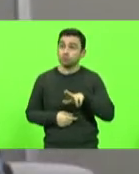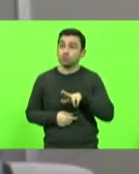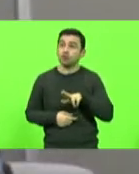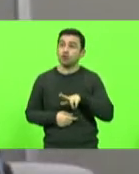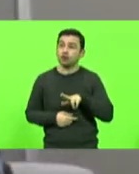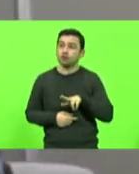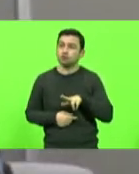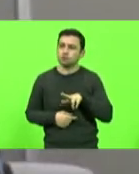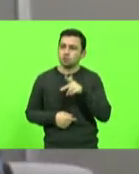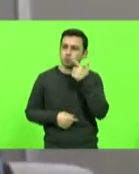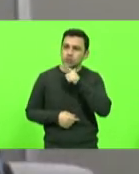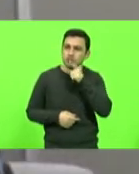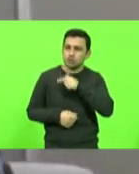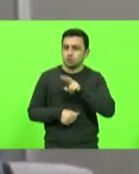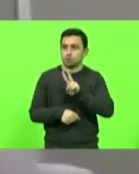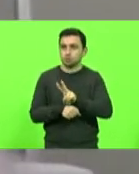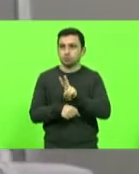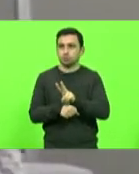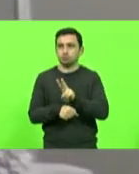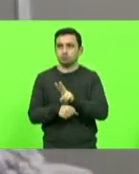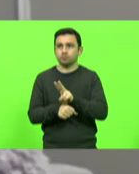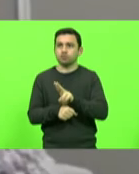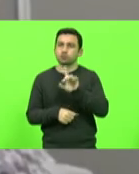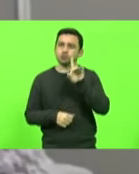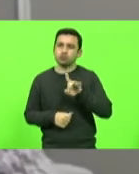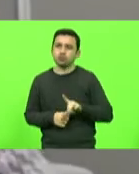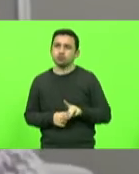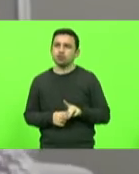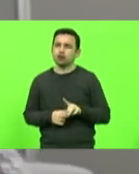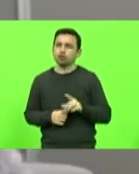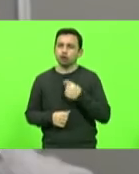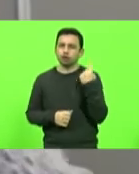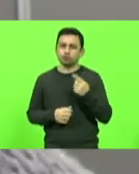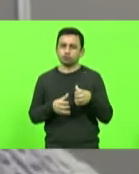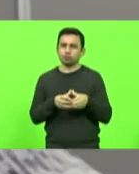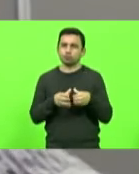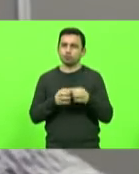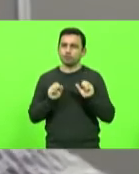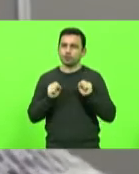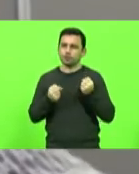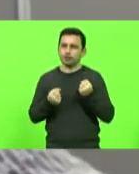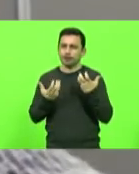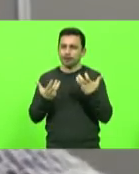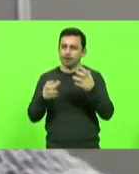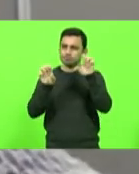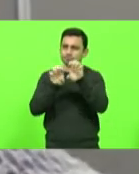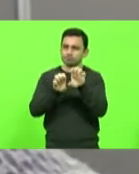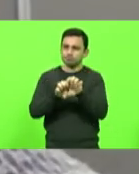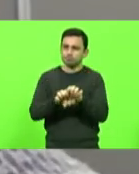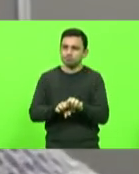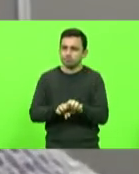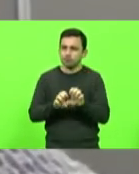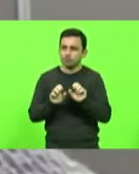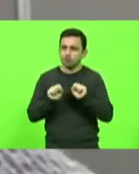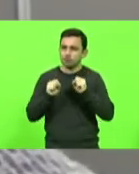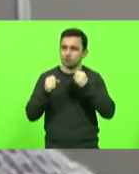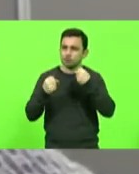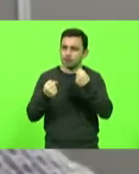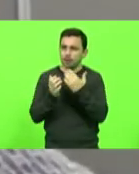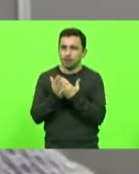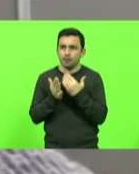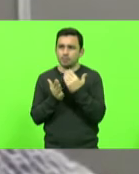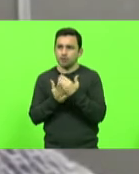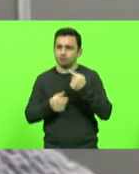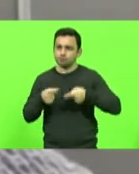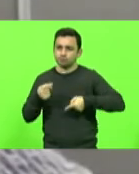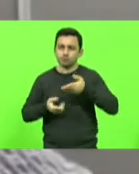na proteção desses direitos, e registrar que a Defensoria continuará, então, lutando para a estruturação e pelo fortalecimento da política pública de